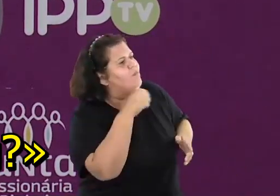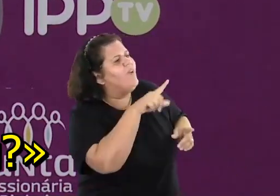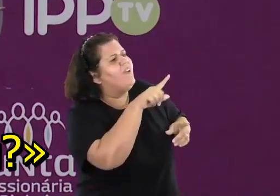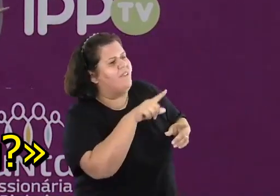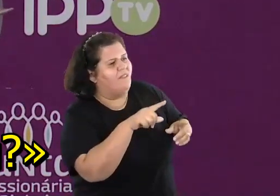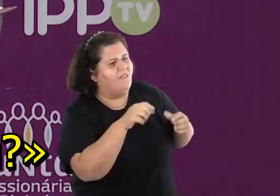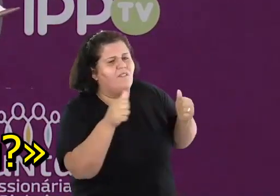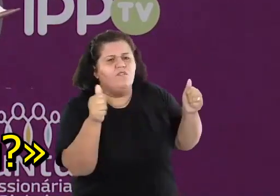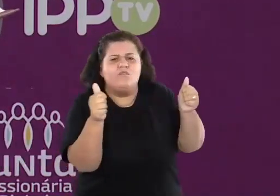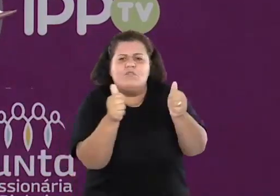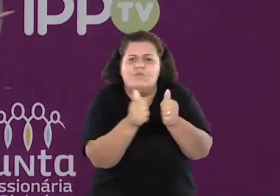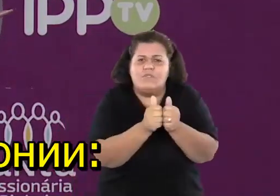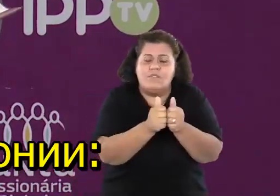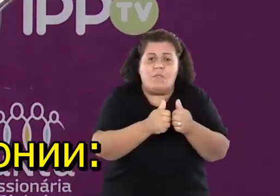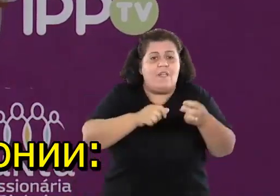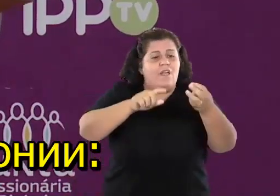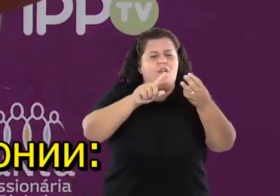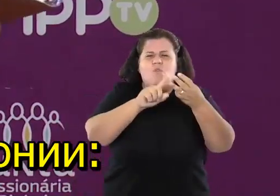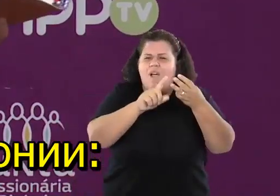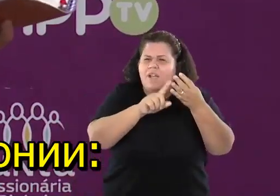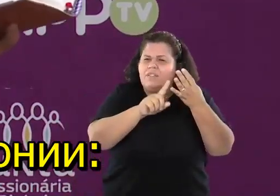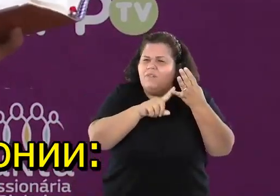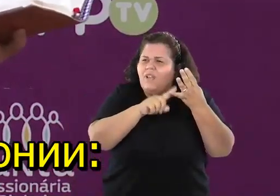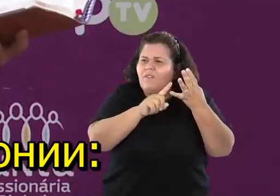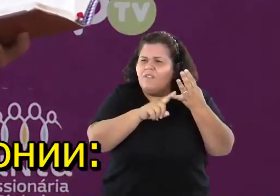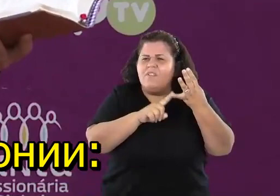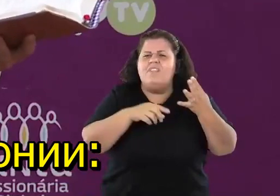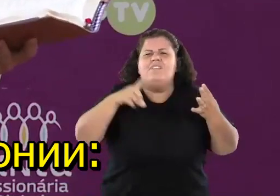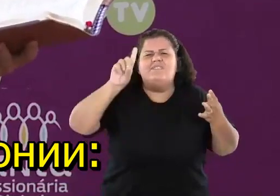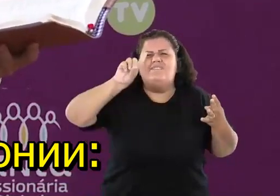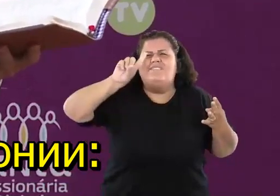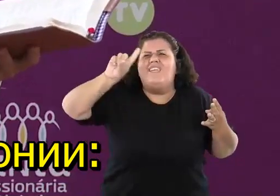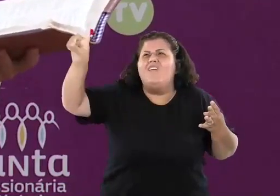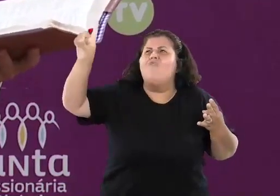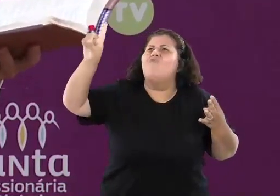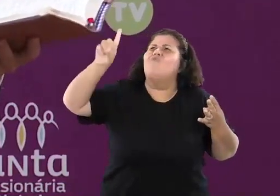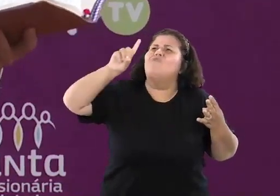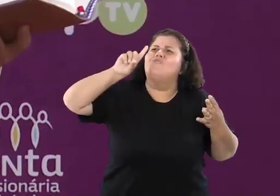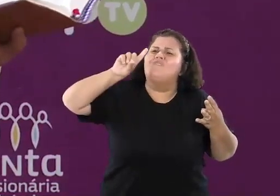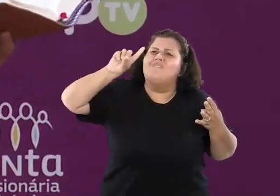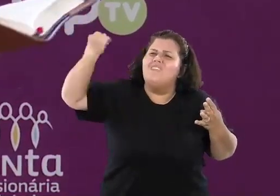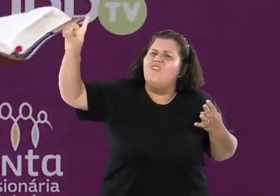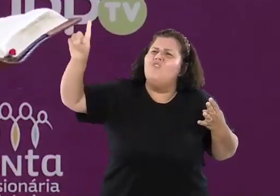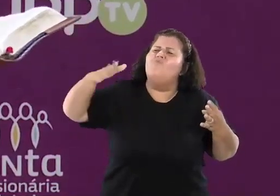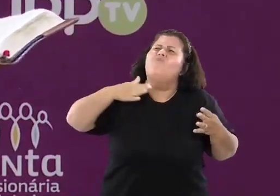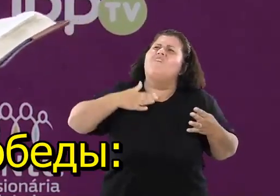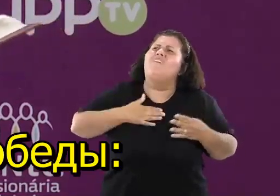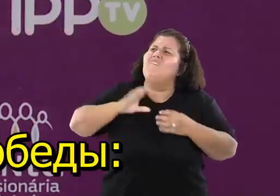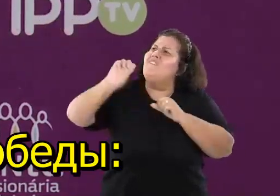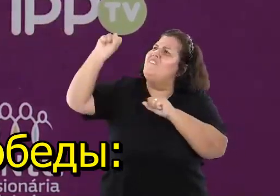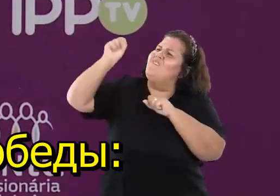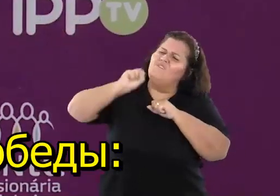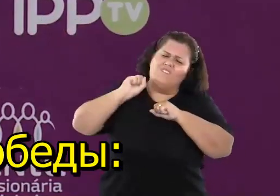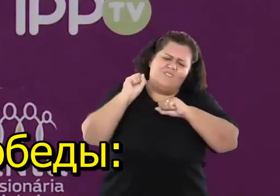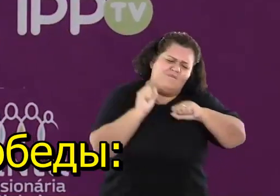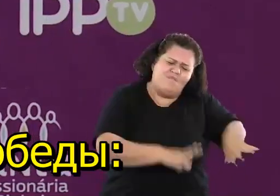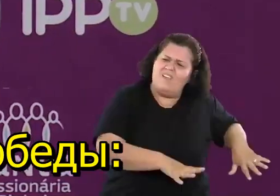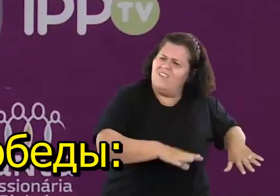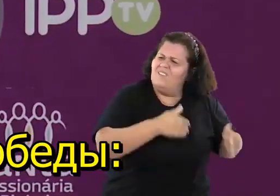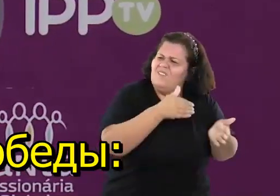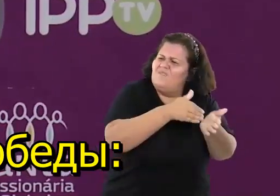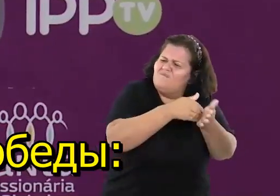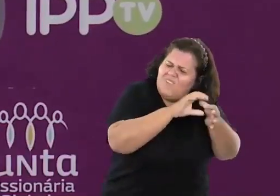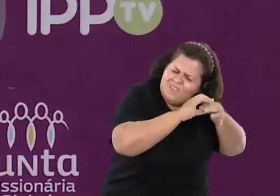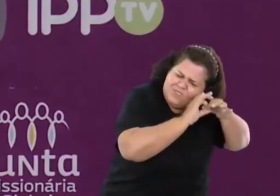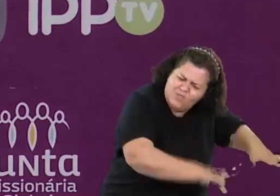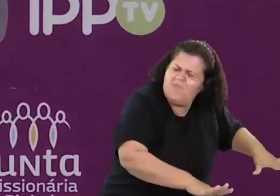que me desamparaste? A quinta palavra foi de sofrimento agônico: tenho sede. A sexta palavra foi uma palavra